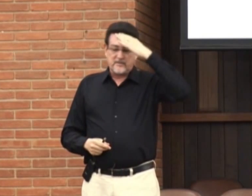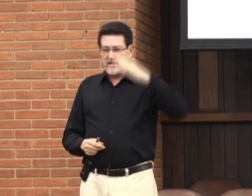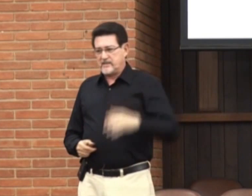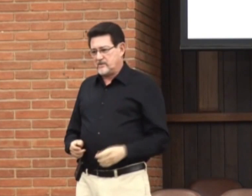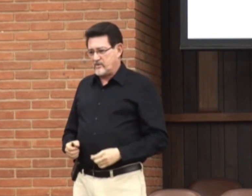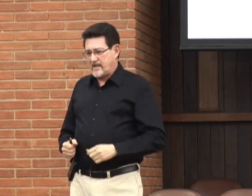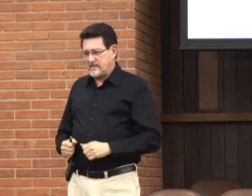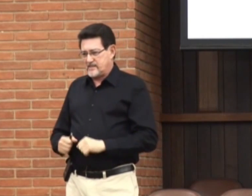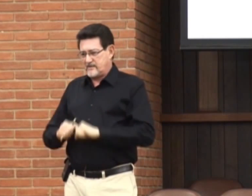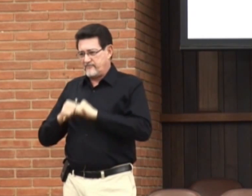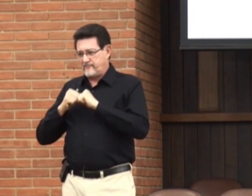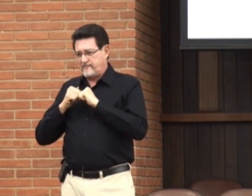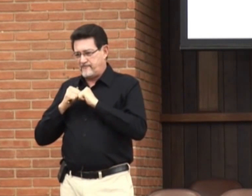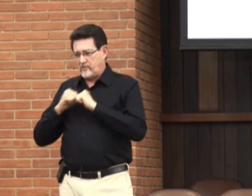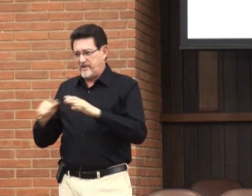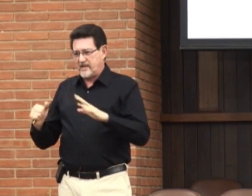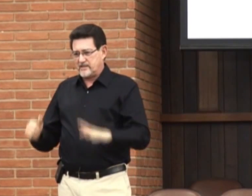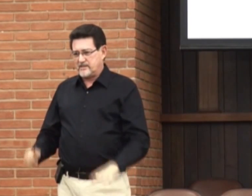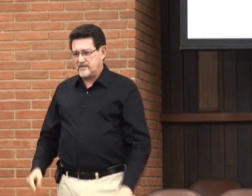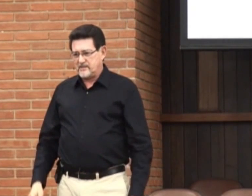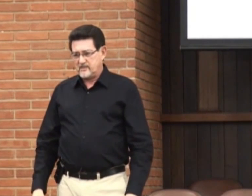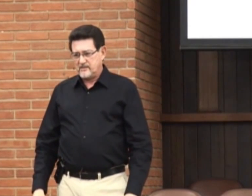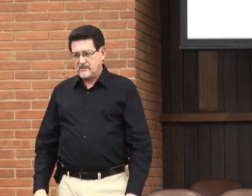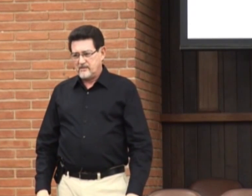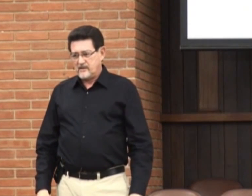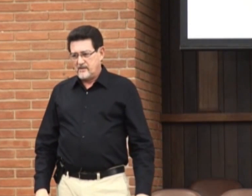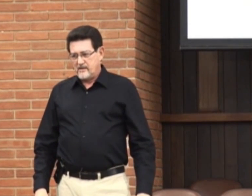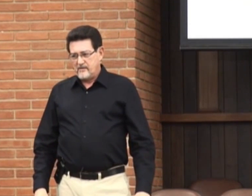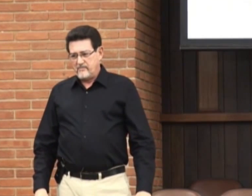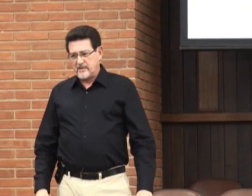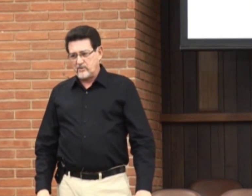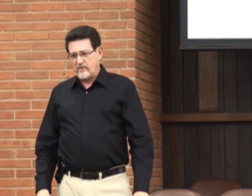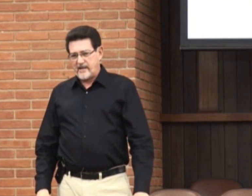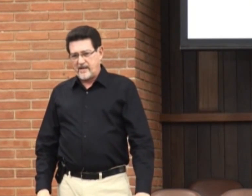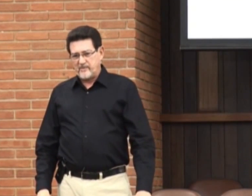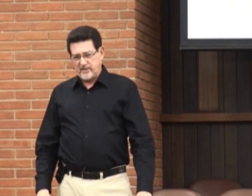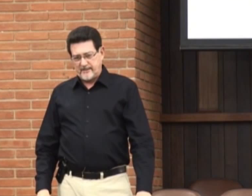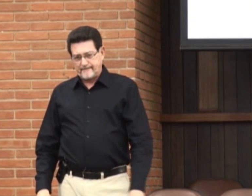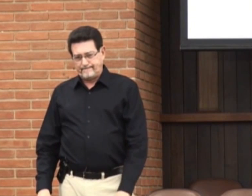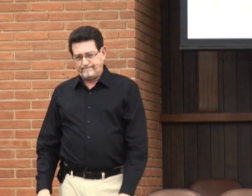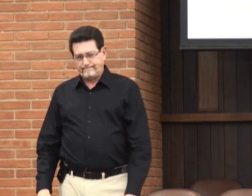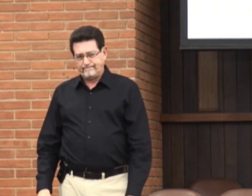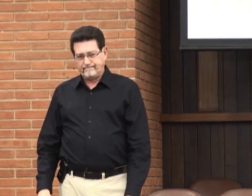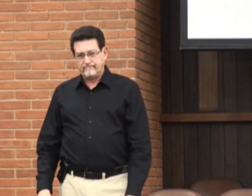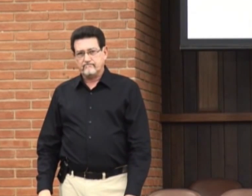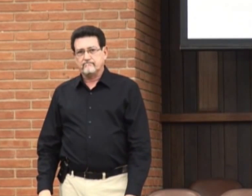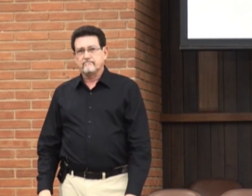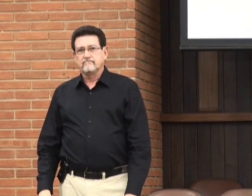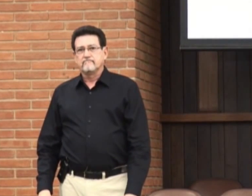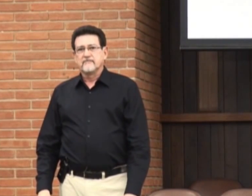Em 3 meses o câncer fulminante matou aquela menina.